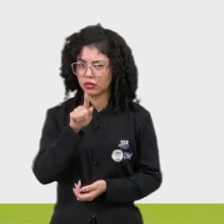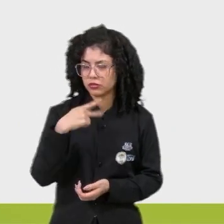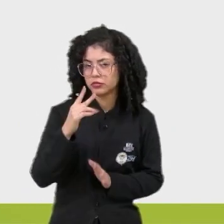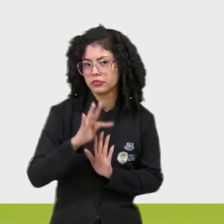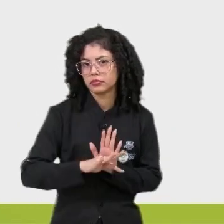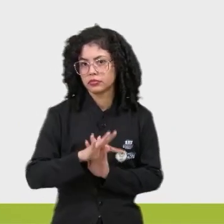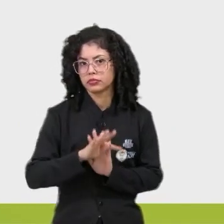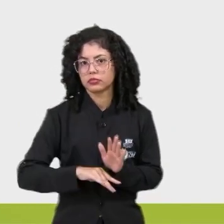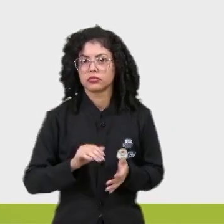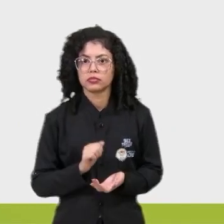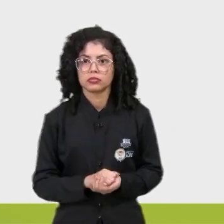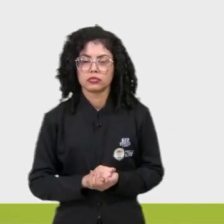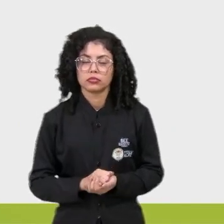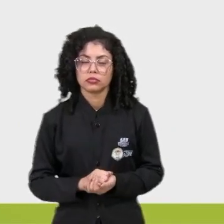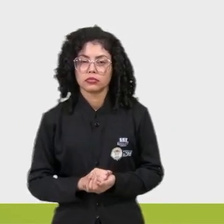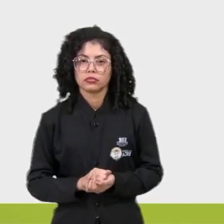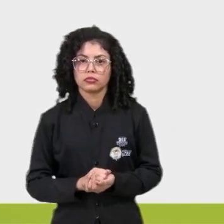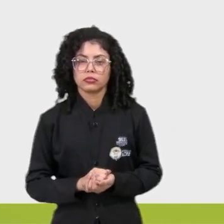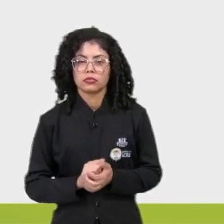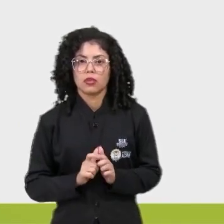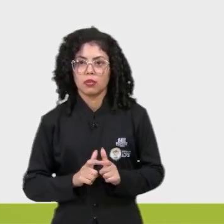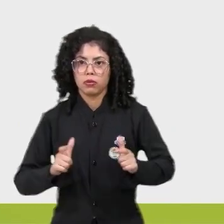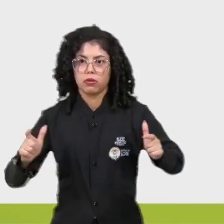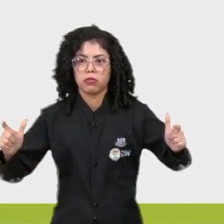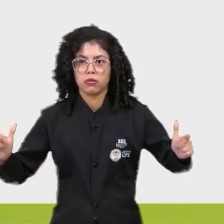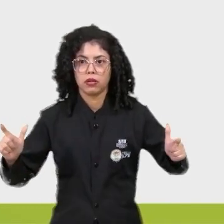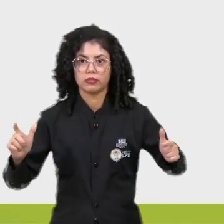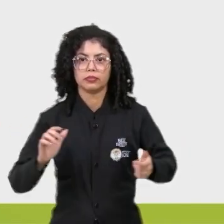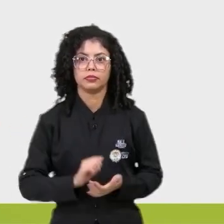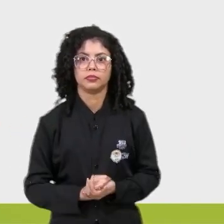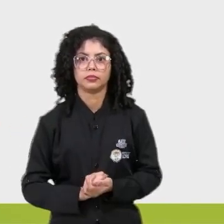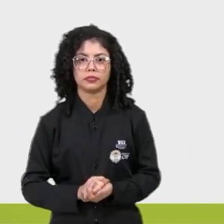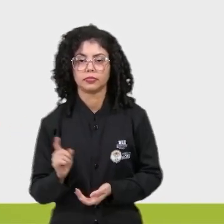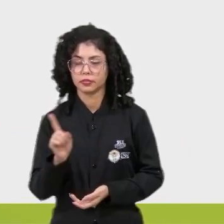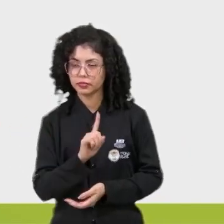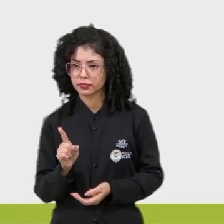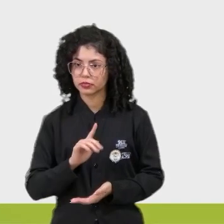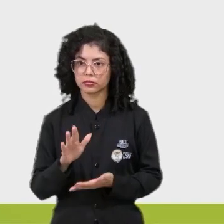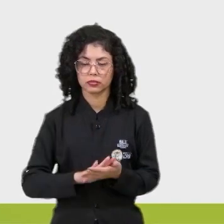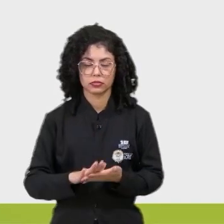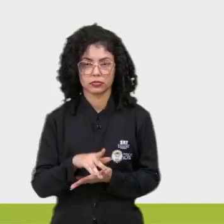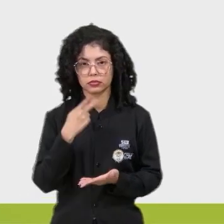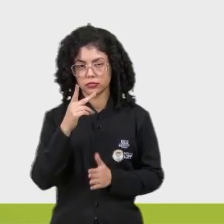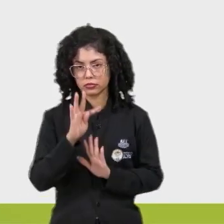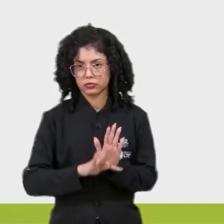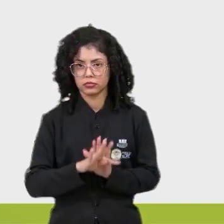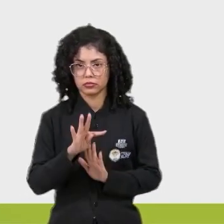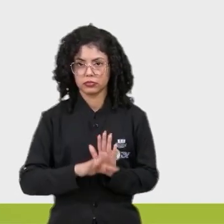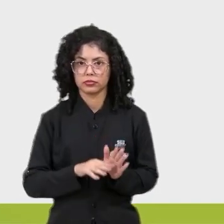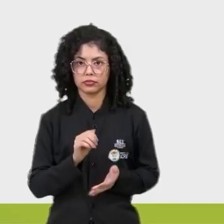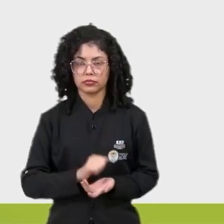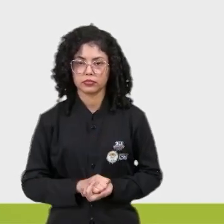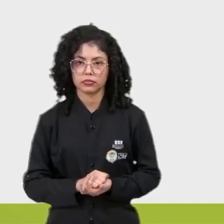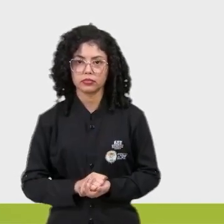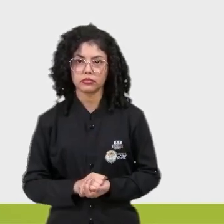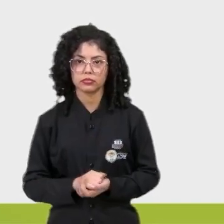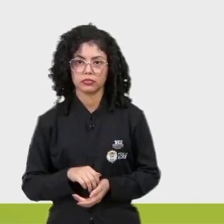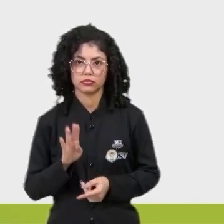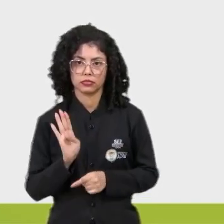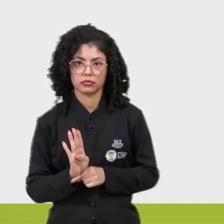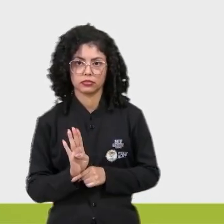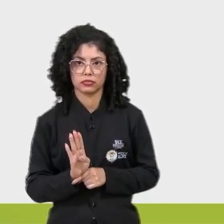está falando? Sobre aumentar a região metropolitana? Não, em nenhum momento o texto ele aponta isso,